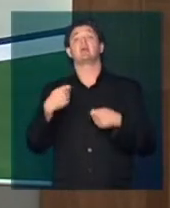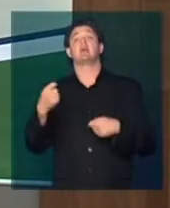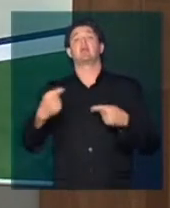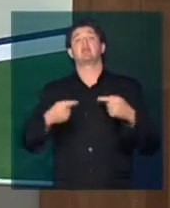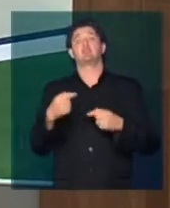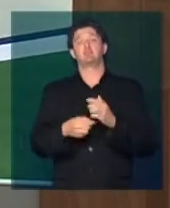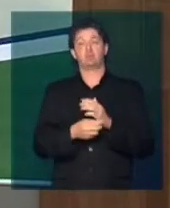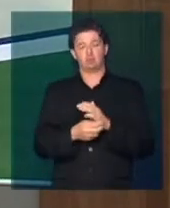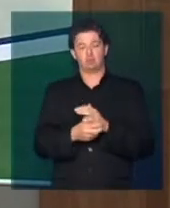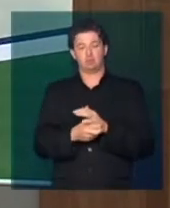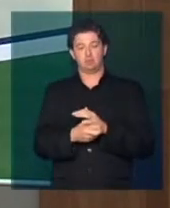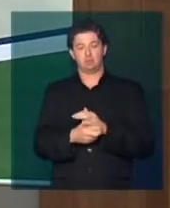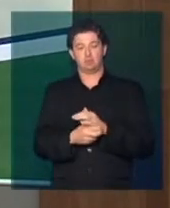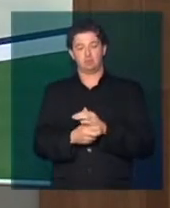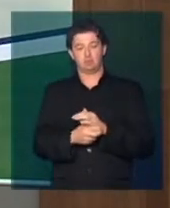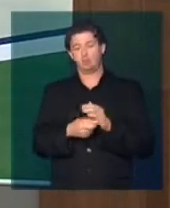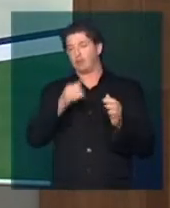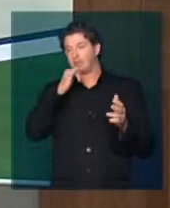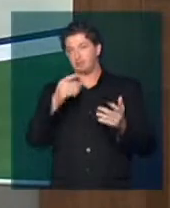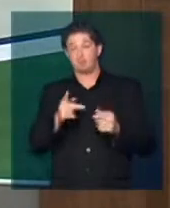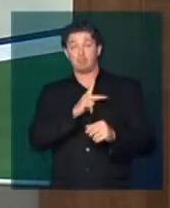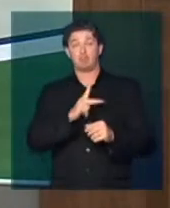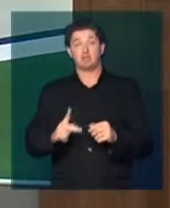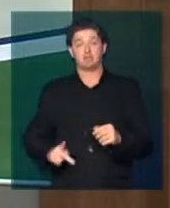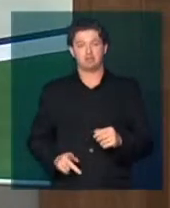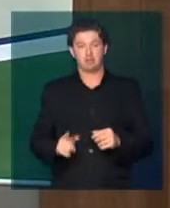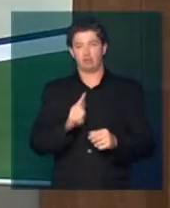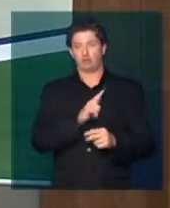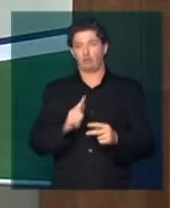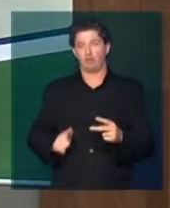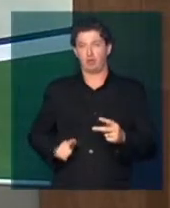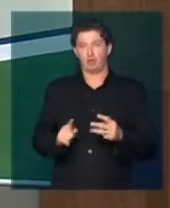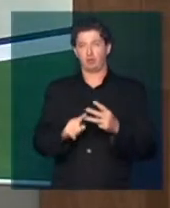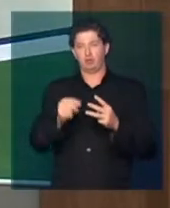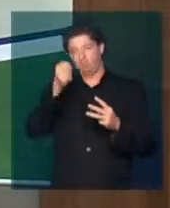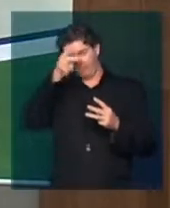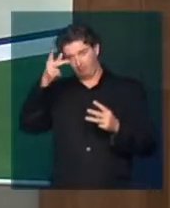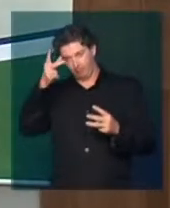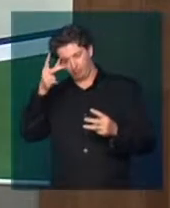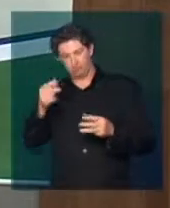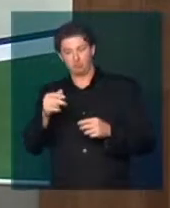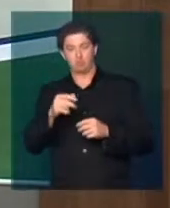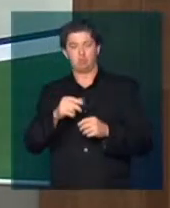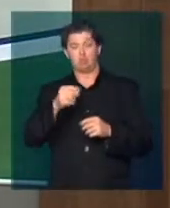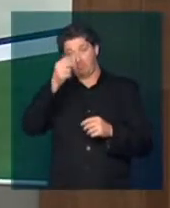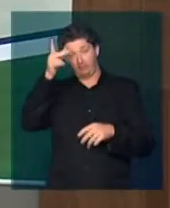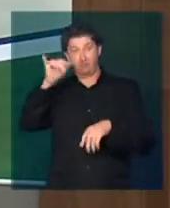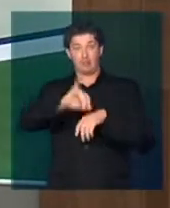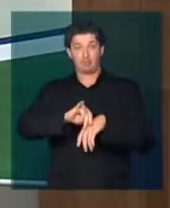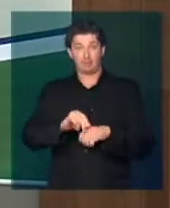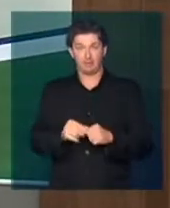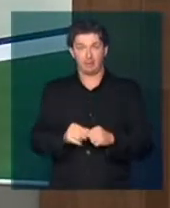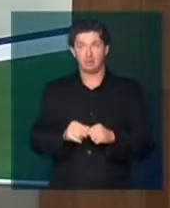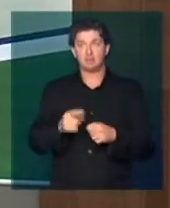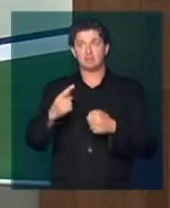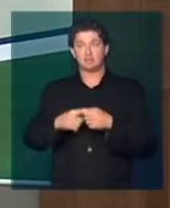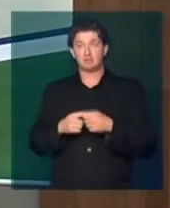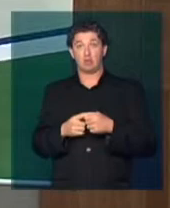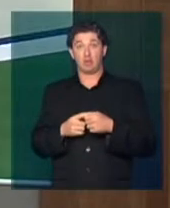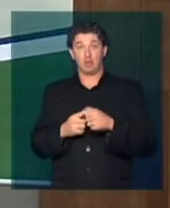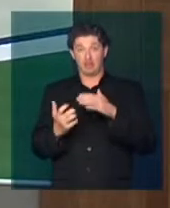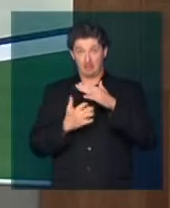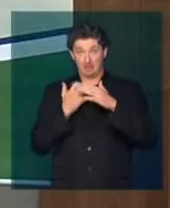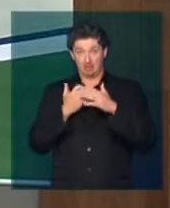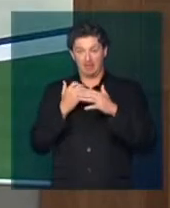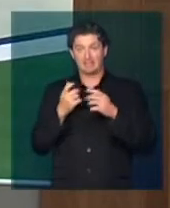disputa. Por exemplo, presidente da República, governador do Estado, prefeito de capital, prefeito de grandes cidades, o poder